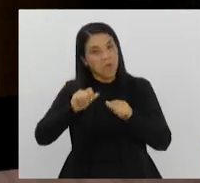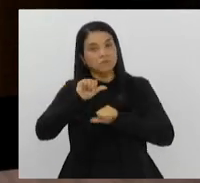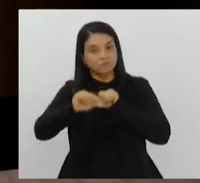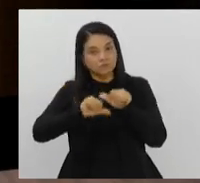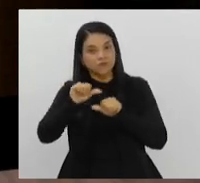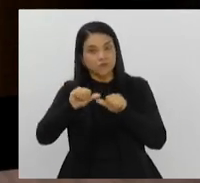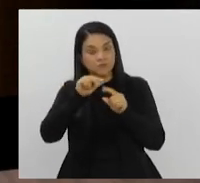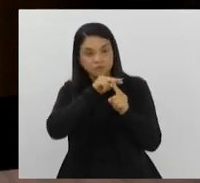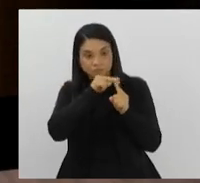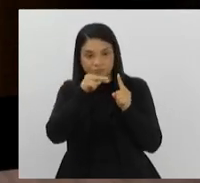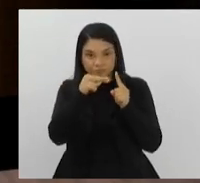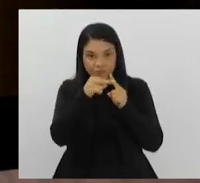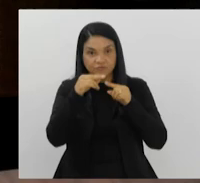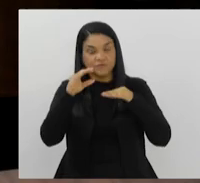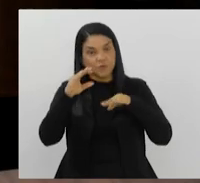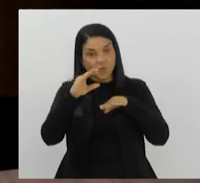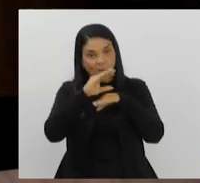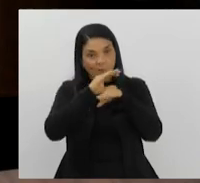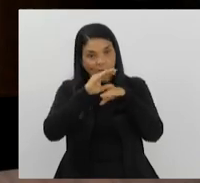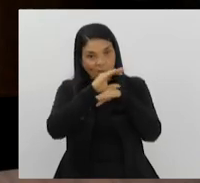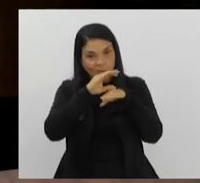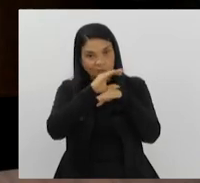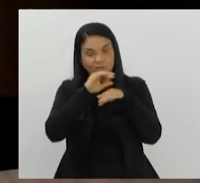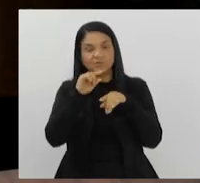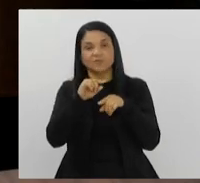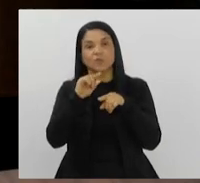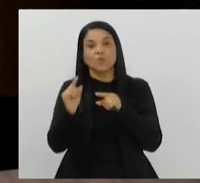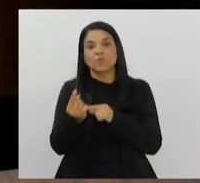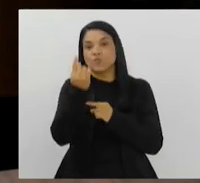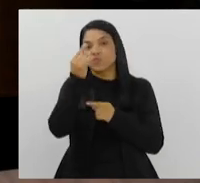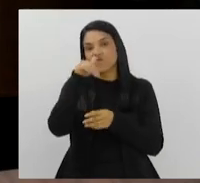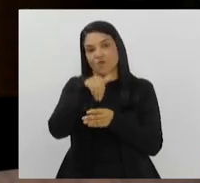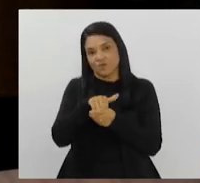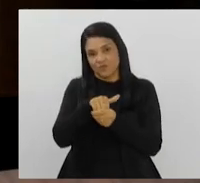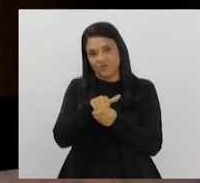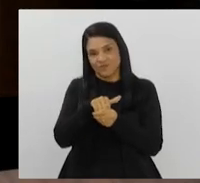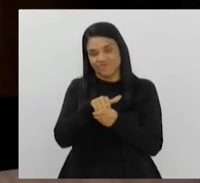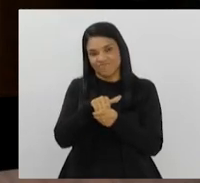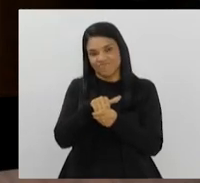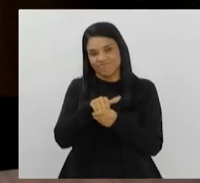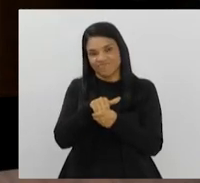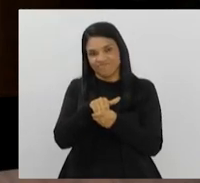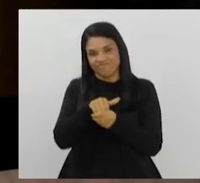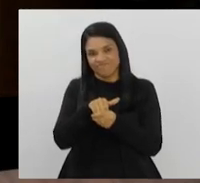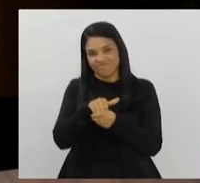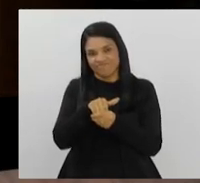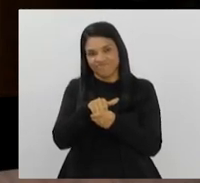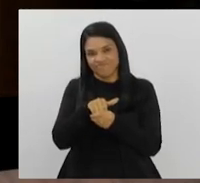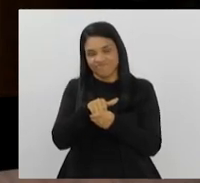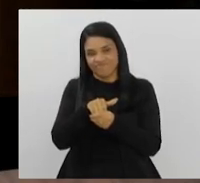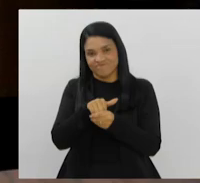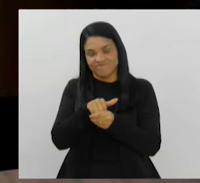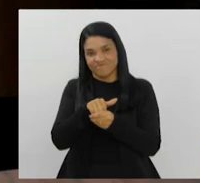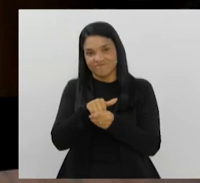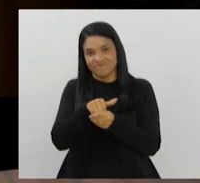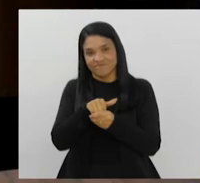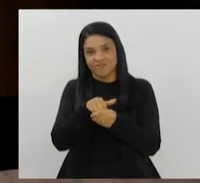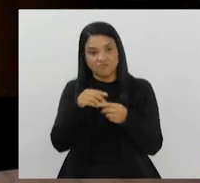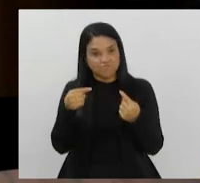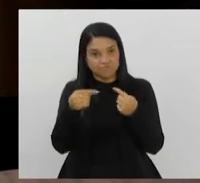ponto de vista constitucional, só tem um voto, é constitucional. O voto da